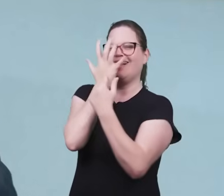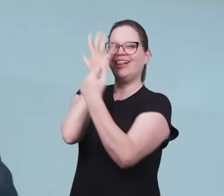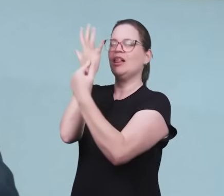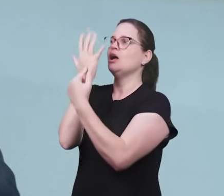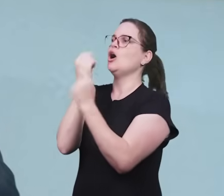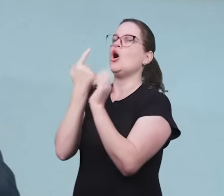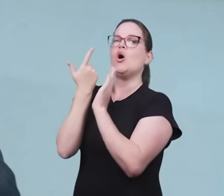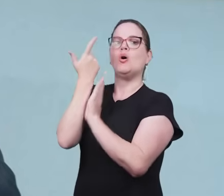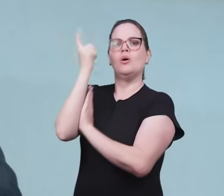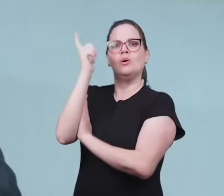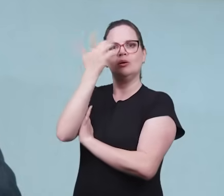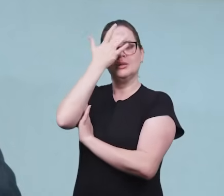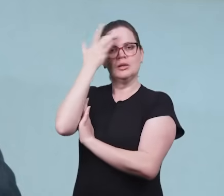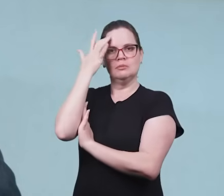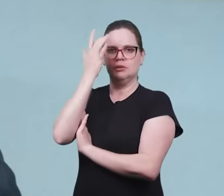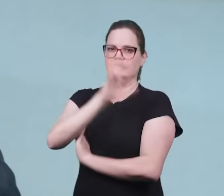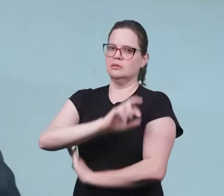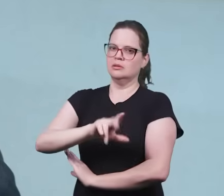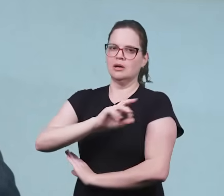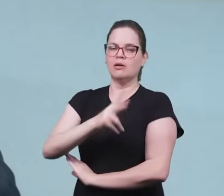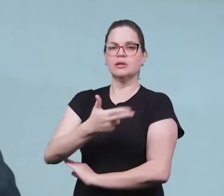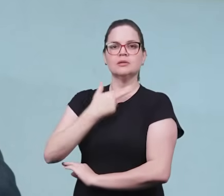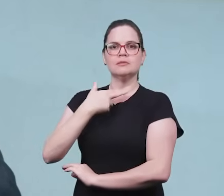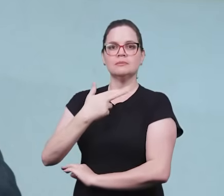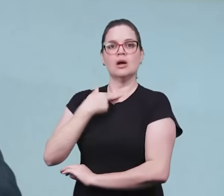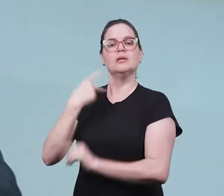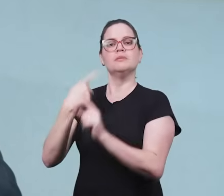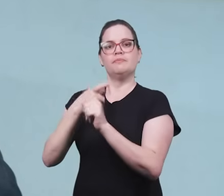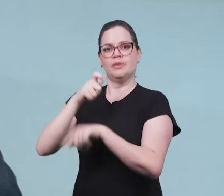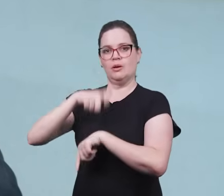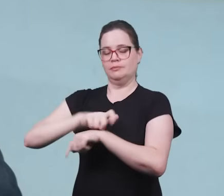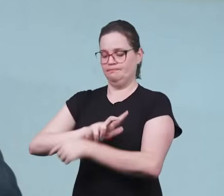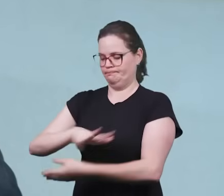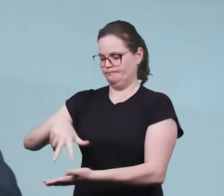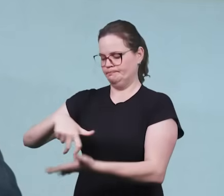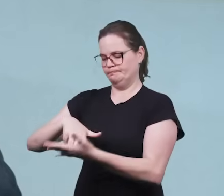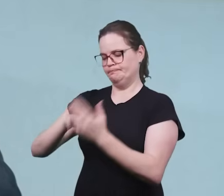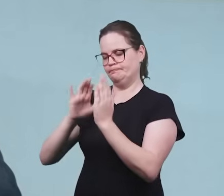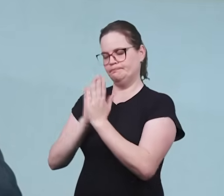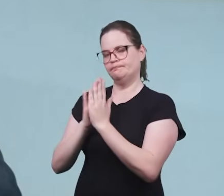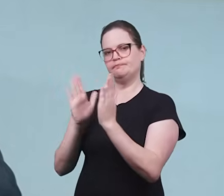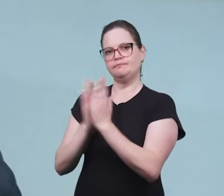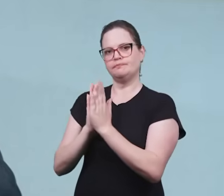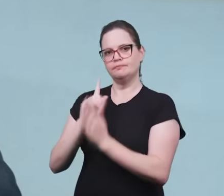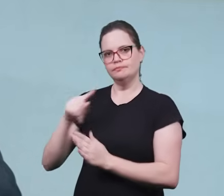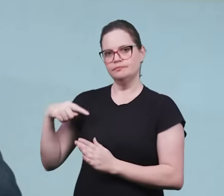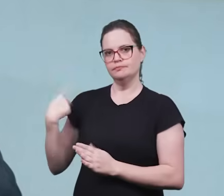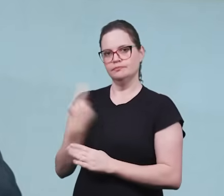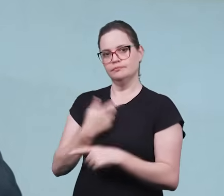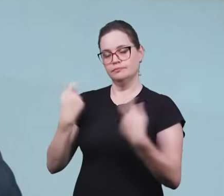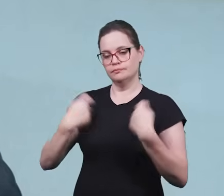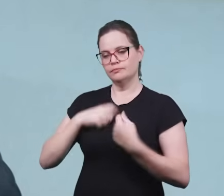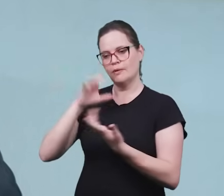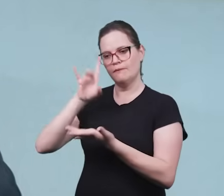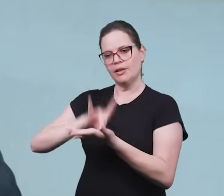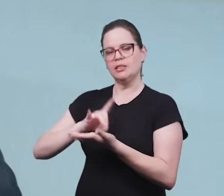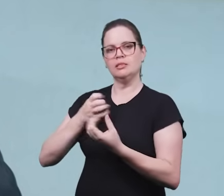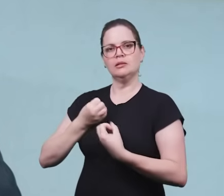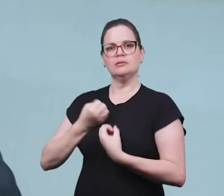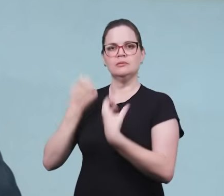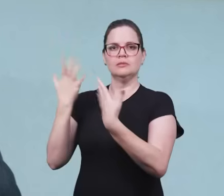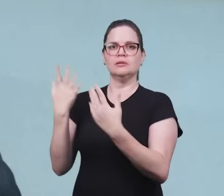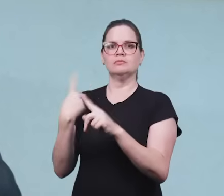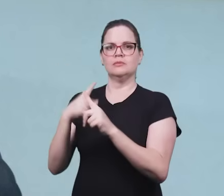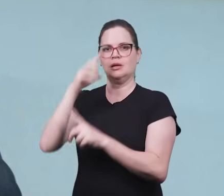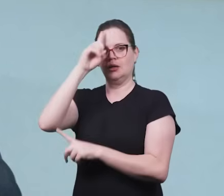que somos, não é? Então, na oração, quando nós dobramos os nossos joelhos para orar, nós temos que ser sinceros,